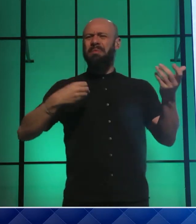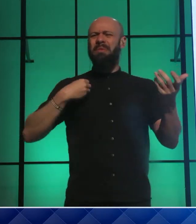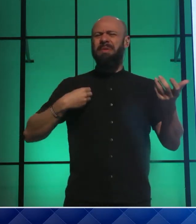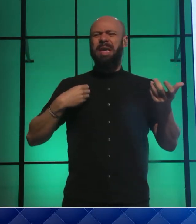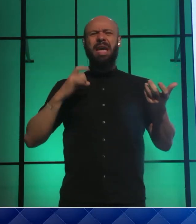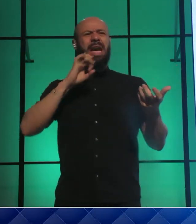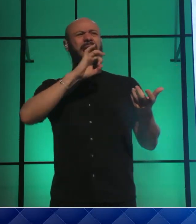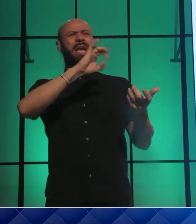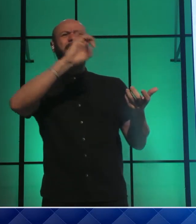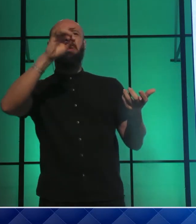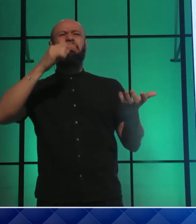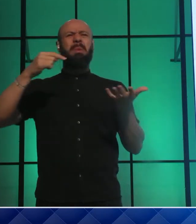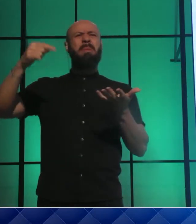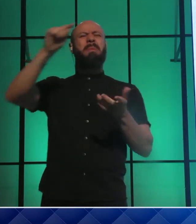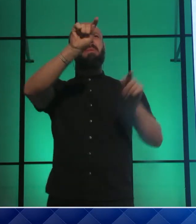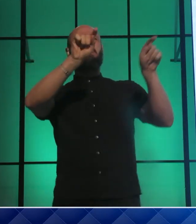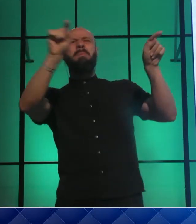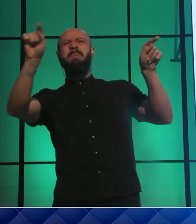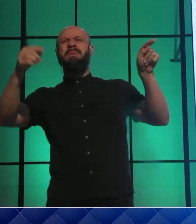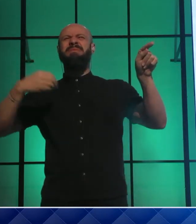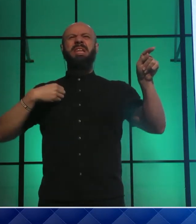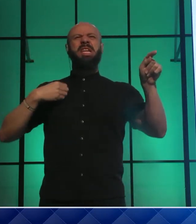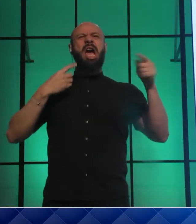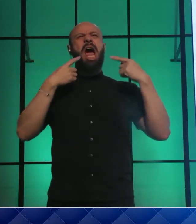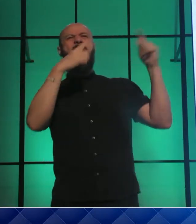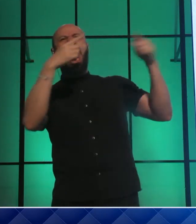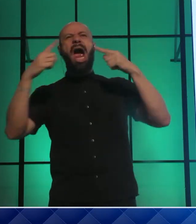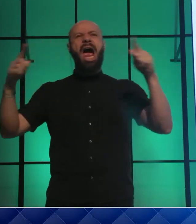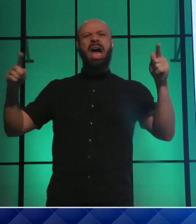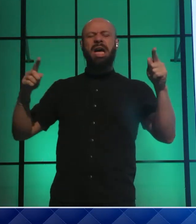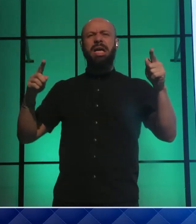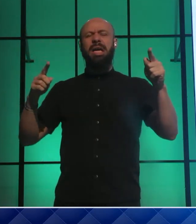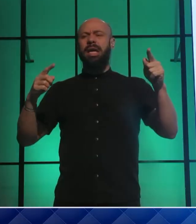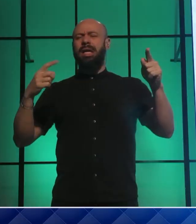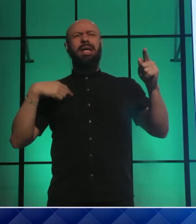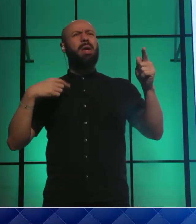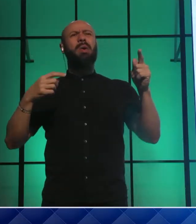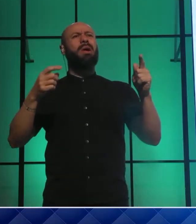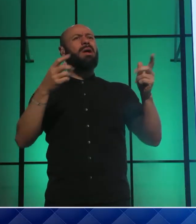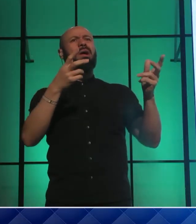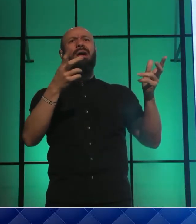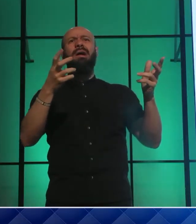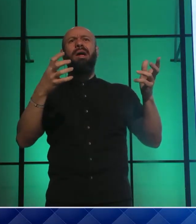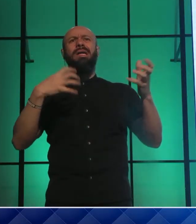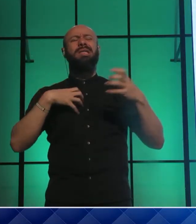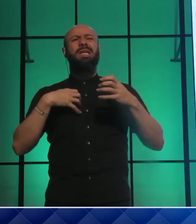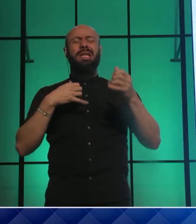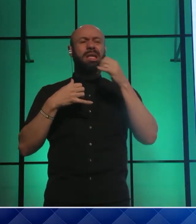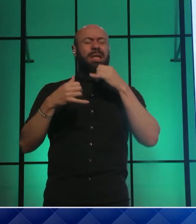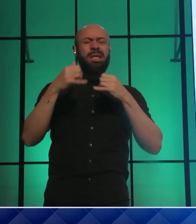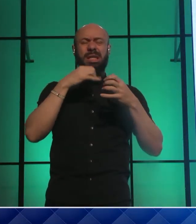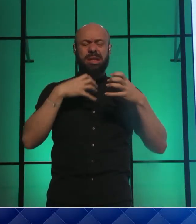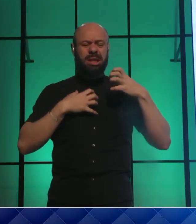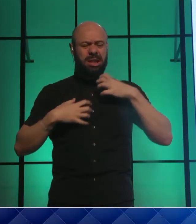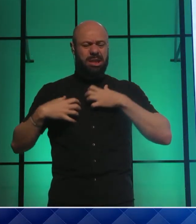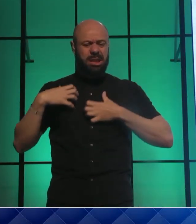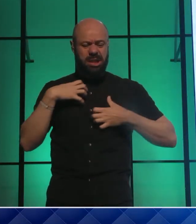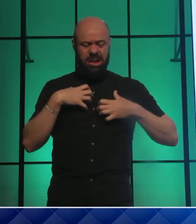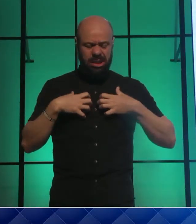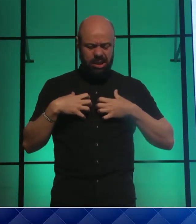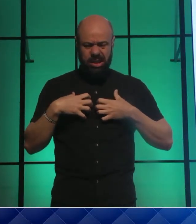reagindo, vivendo, me deixou inquieto, frustrado e, por que não dizer, um tanto